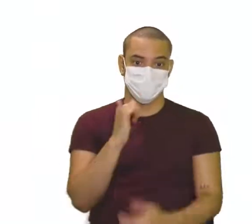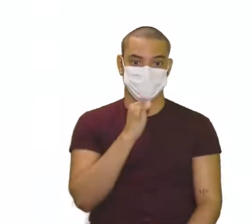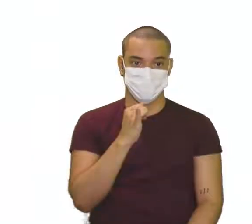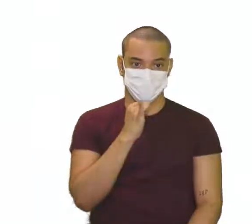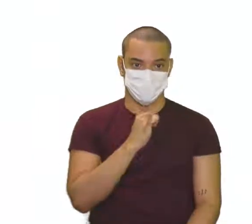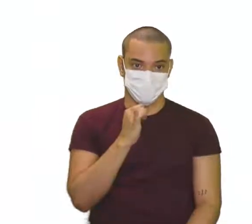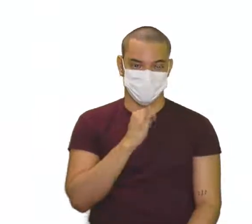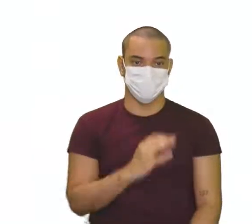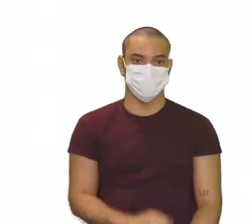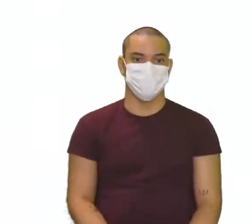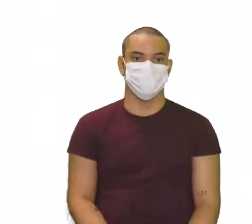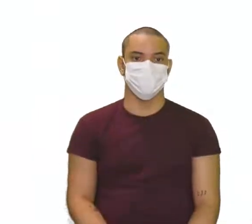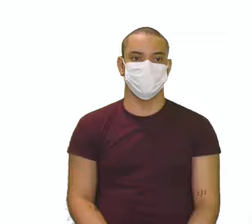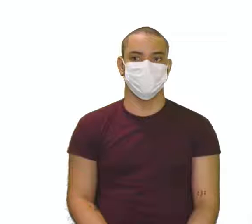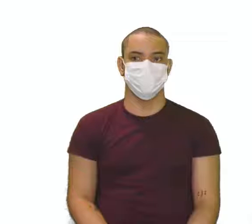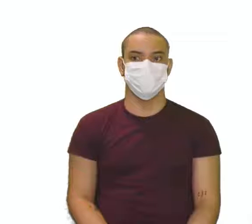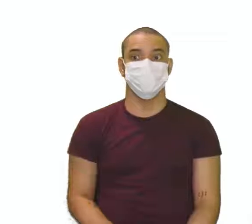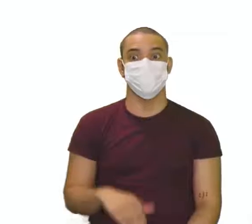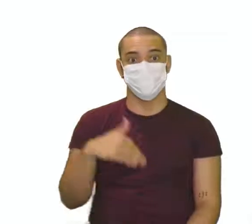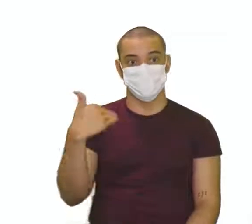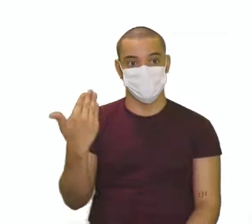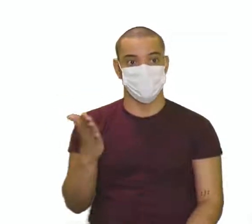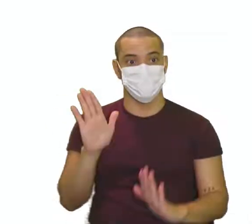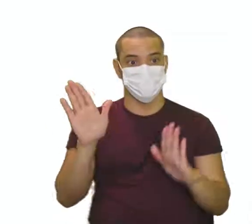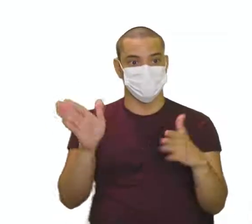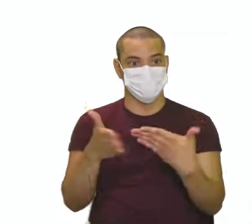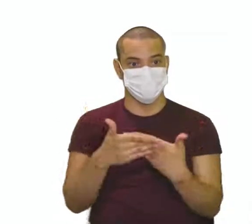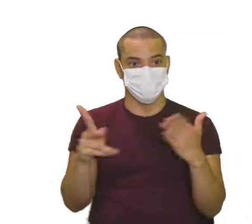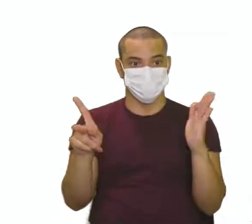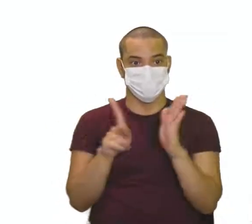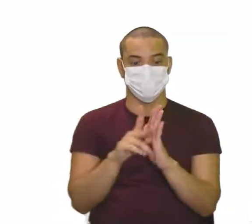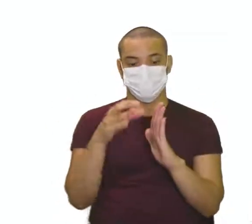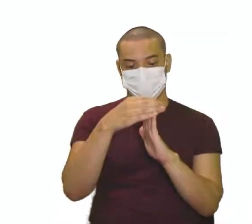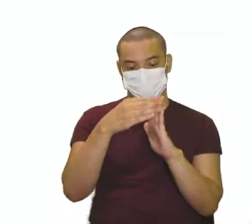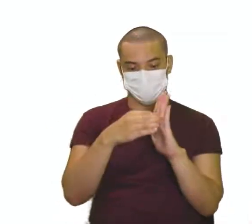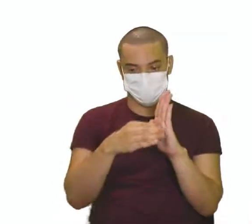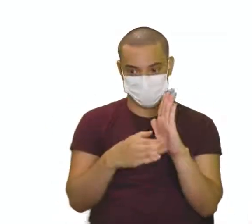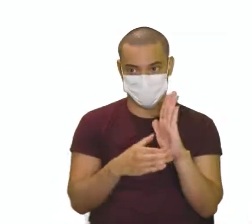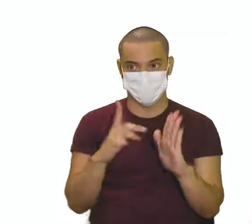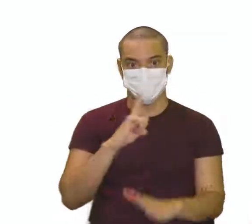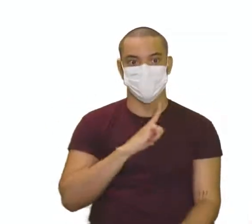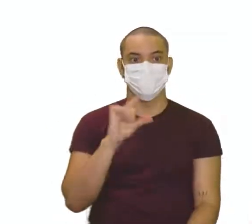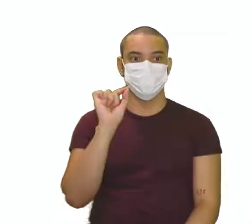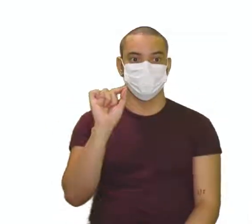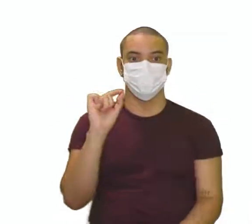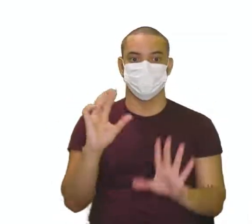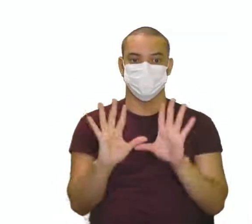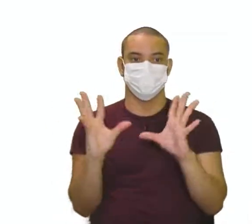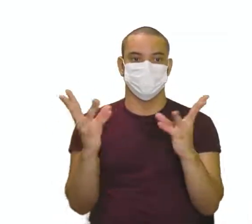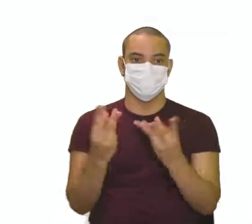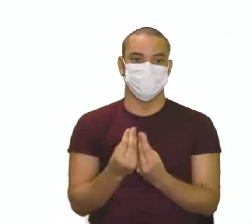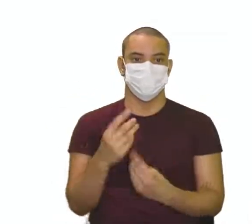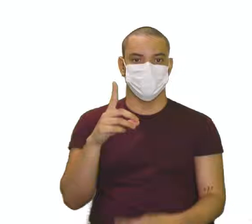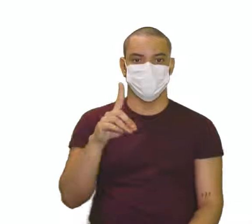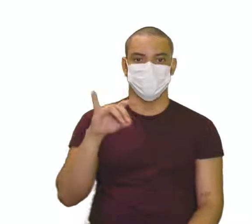substâncias paramagnéticas. E aqui, para fechar a nossa classificação, nós temos as substâncias